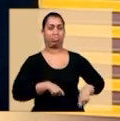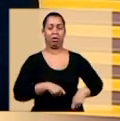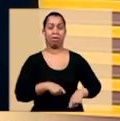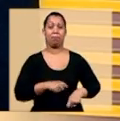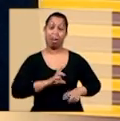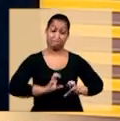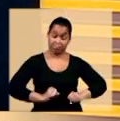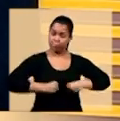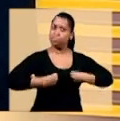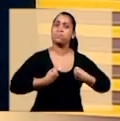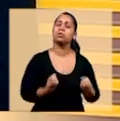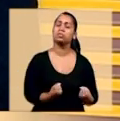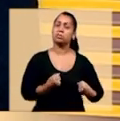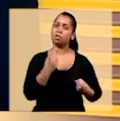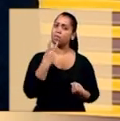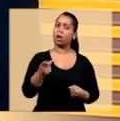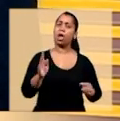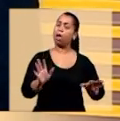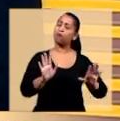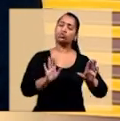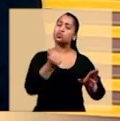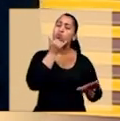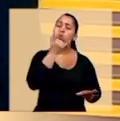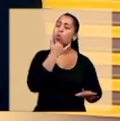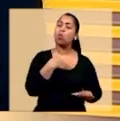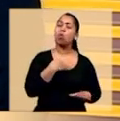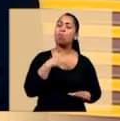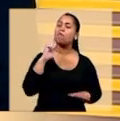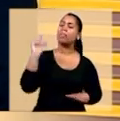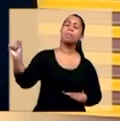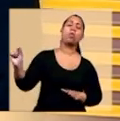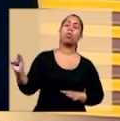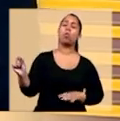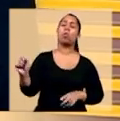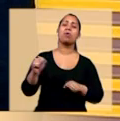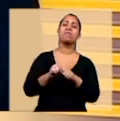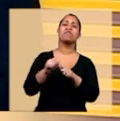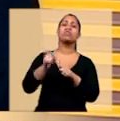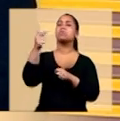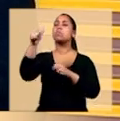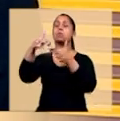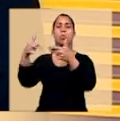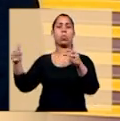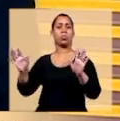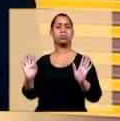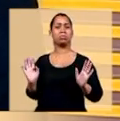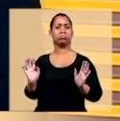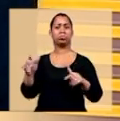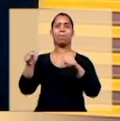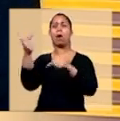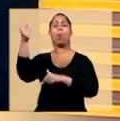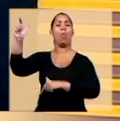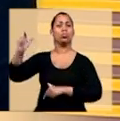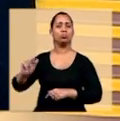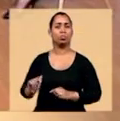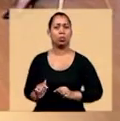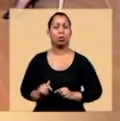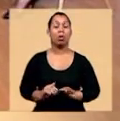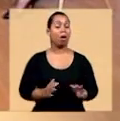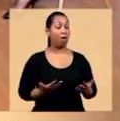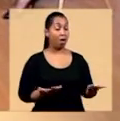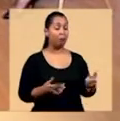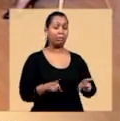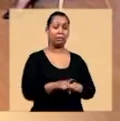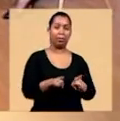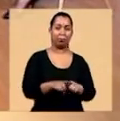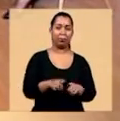forma, para ela se fortalecer e chegar na frente e dizer, não fico mais aqui, vou embora, vou fazer outra coisa, né? Arrumo outro lugar e vai embora. Perfeito. Ô, Ingrid, melhor sair.